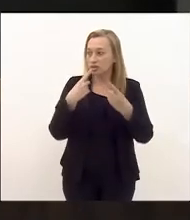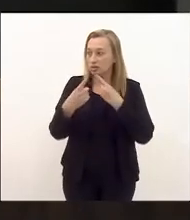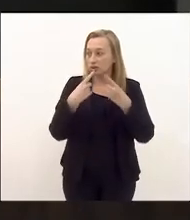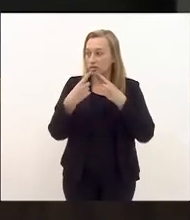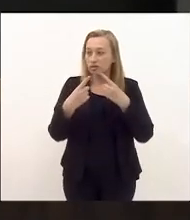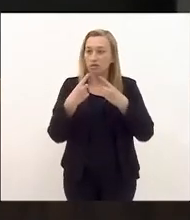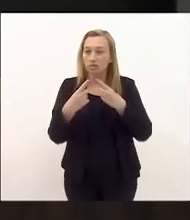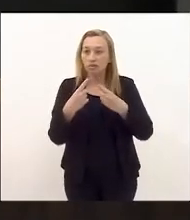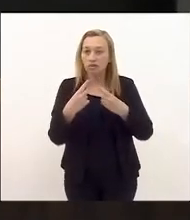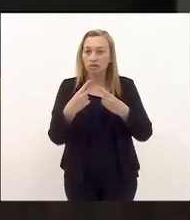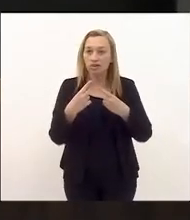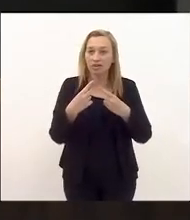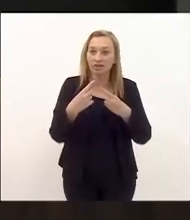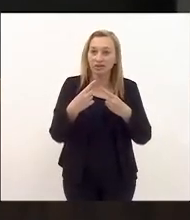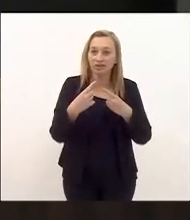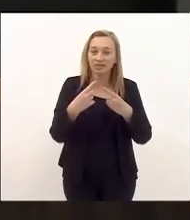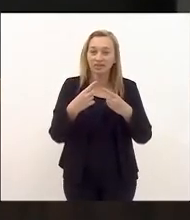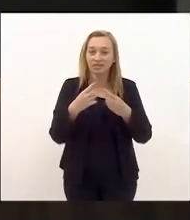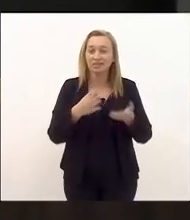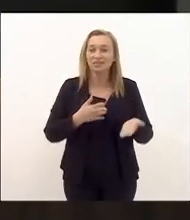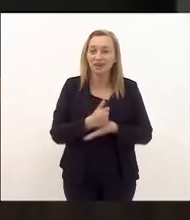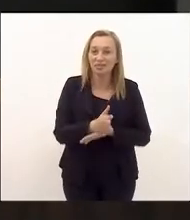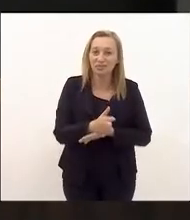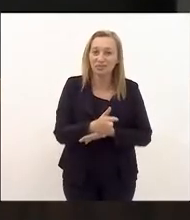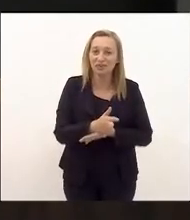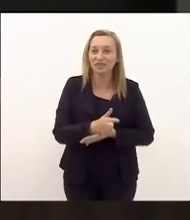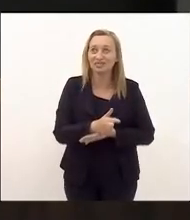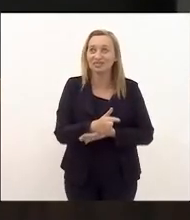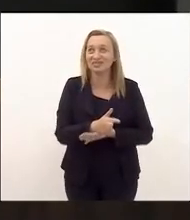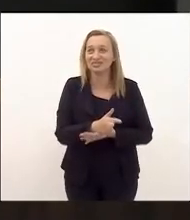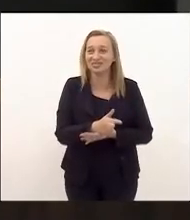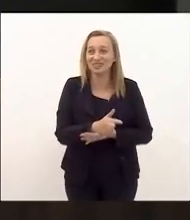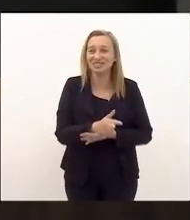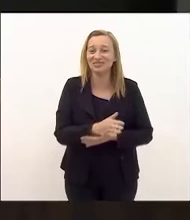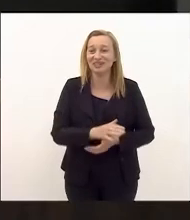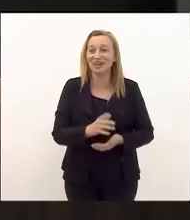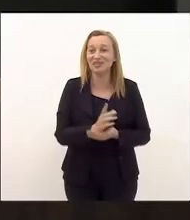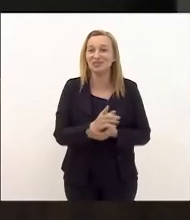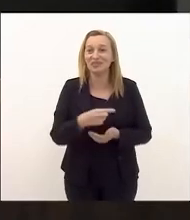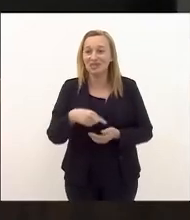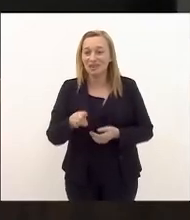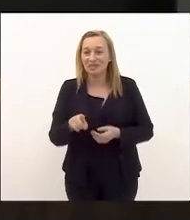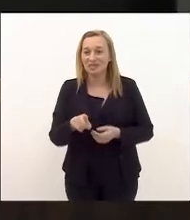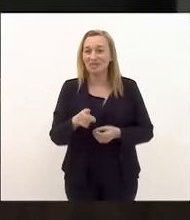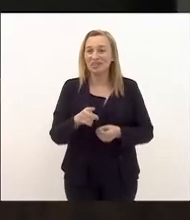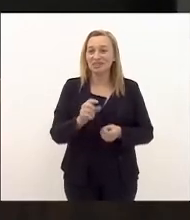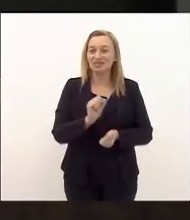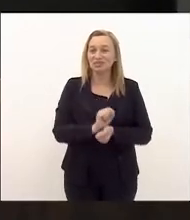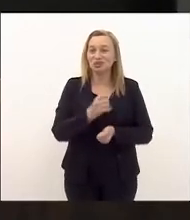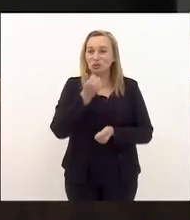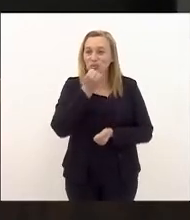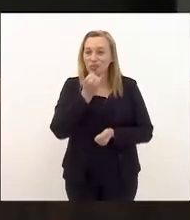discussão, em votação. Senhores que aprovam, permaneçam como estão. Vai ao autógrafo. Vai à promulgação,